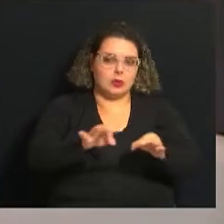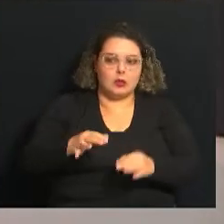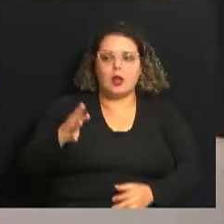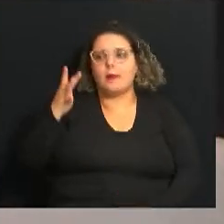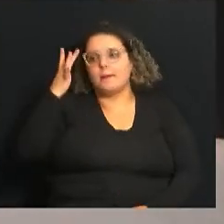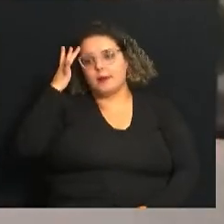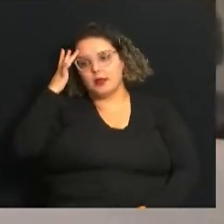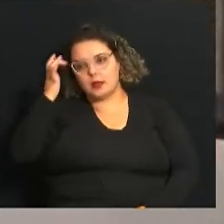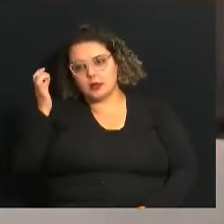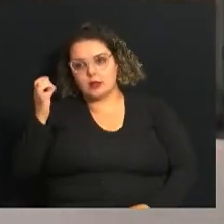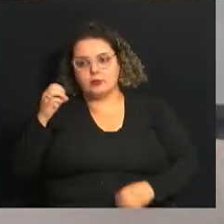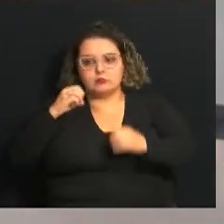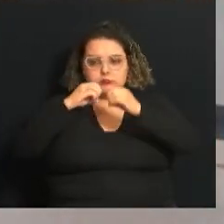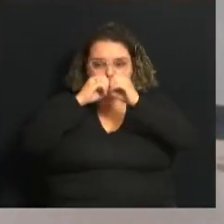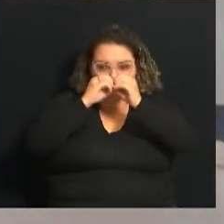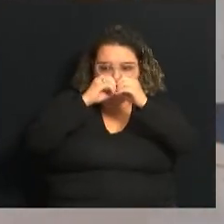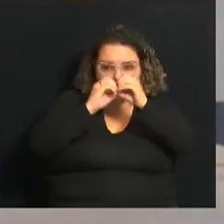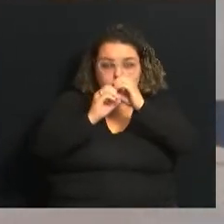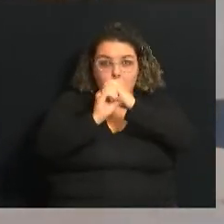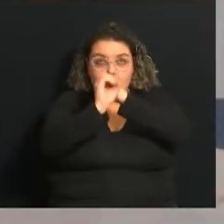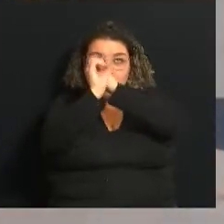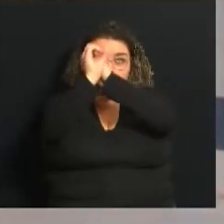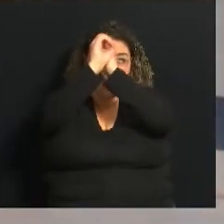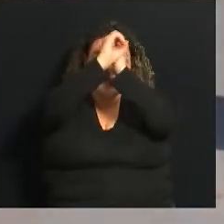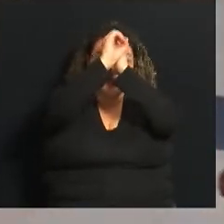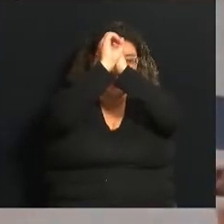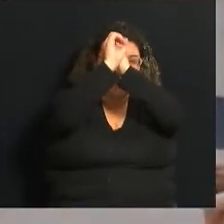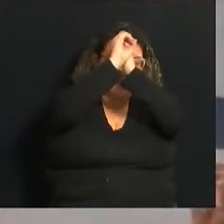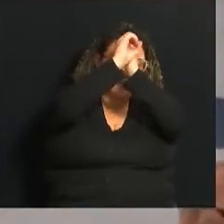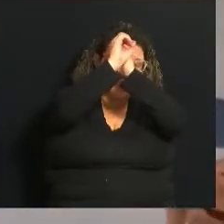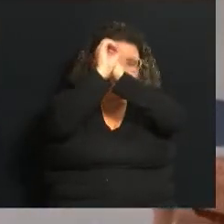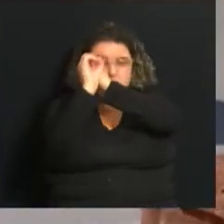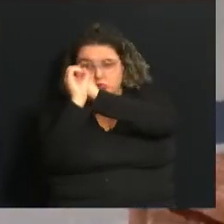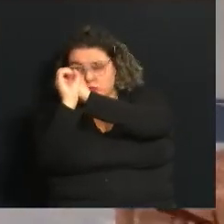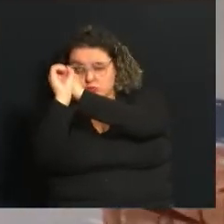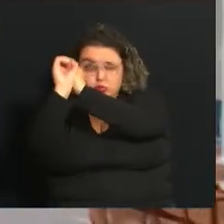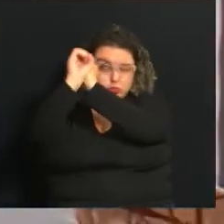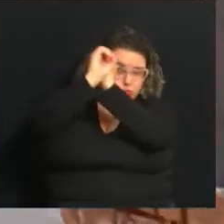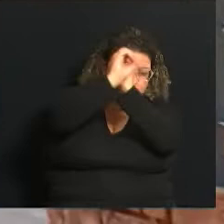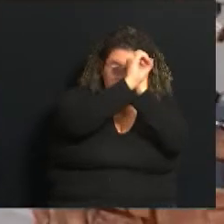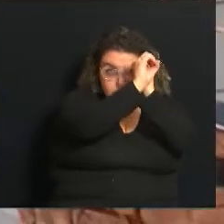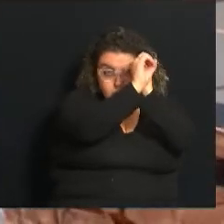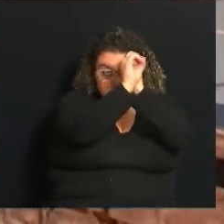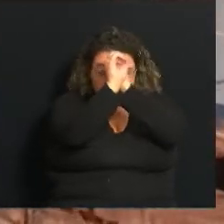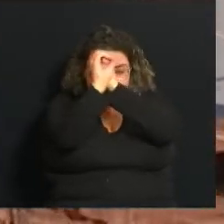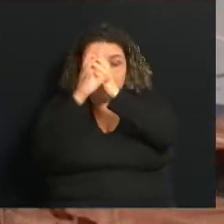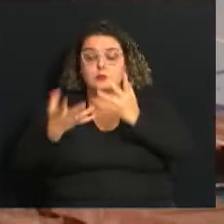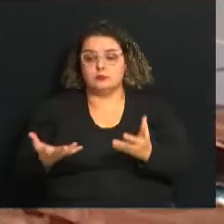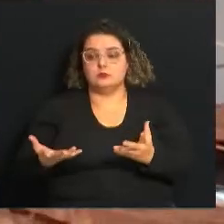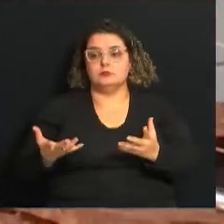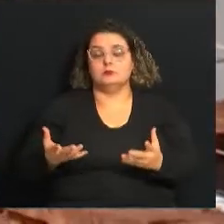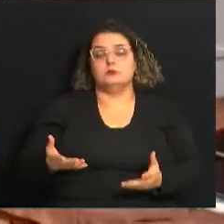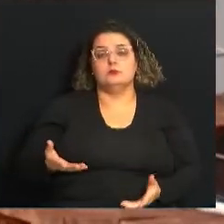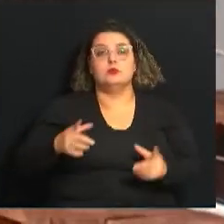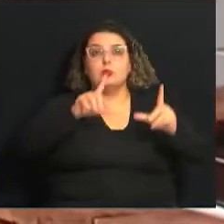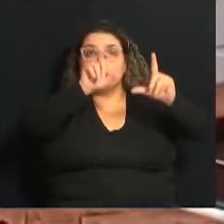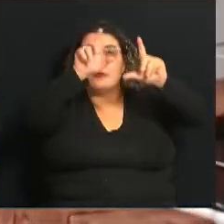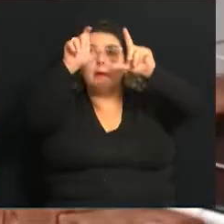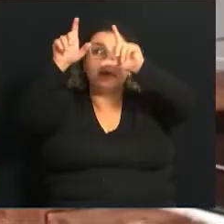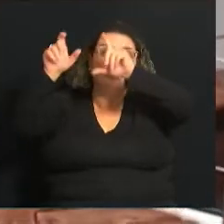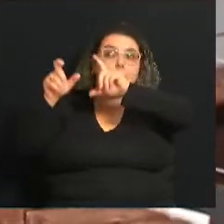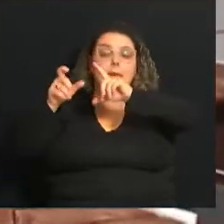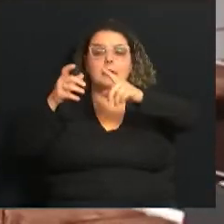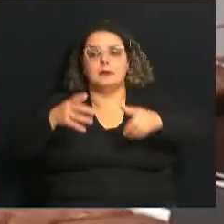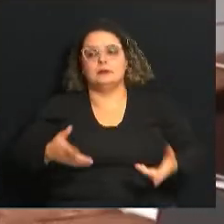no Observatório, no Pico das Cabras, o Observatório Municipal. Teremos uma oficina de astrofotografia a partir